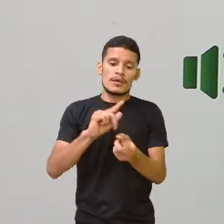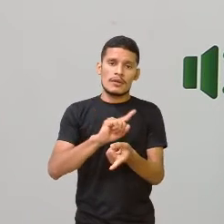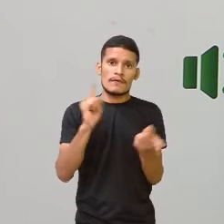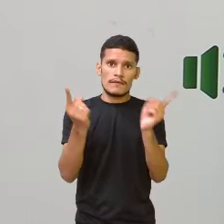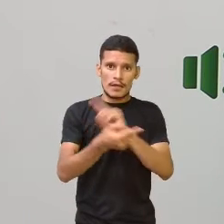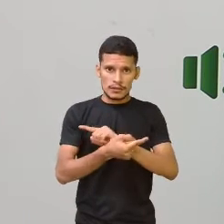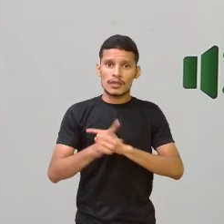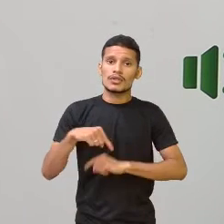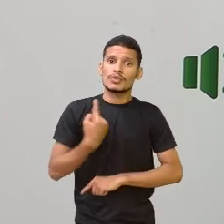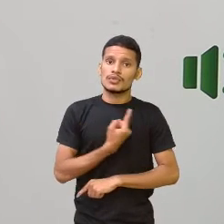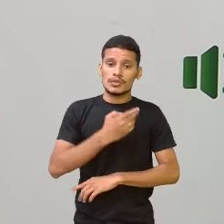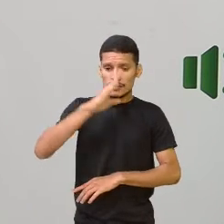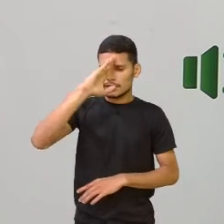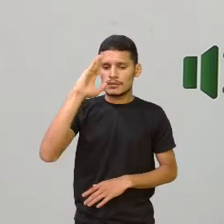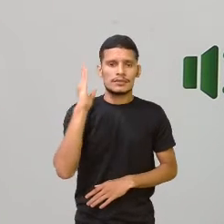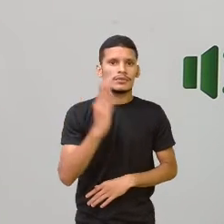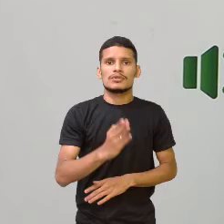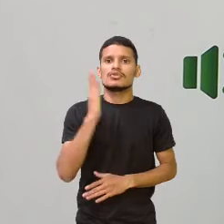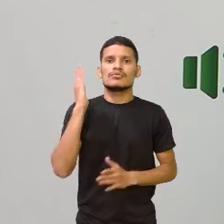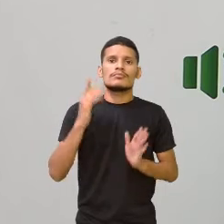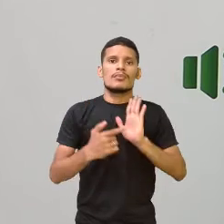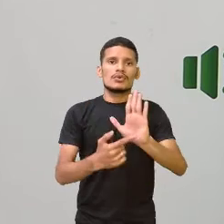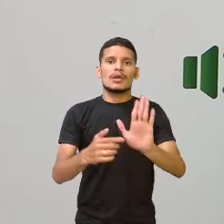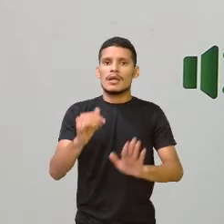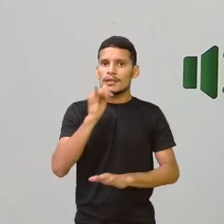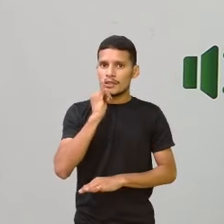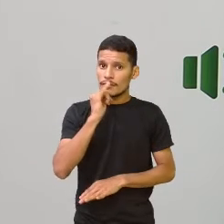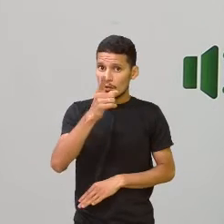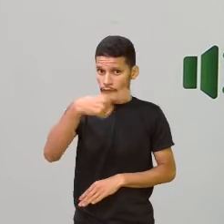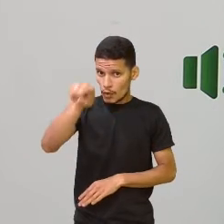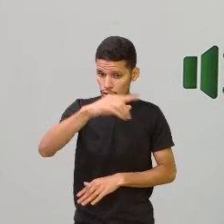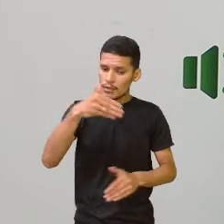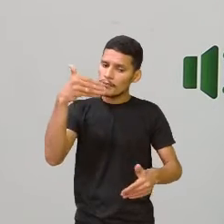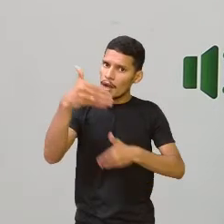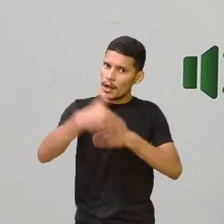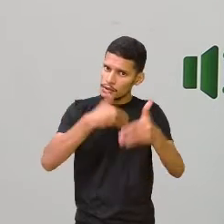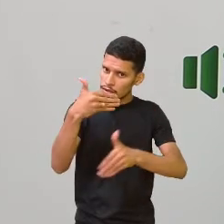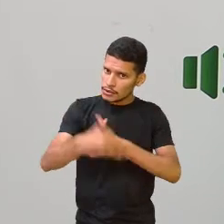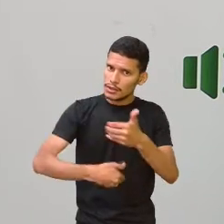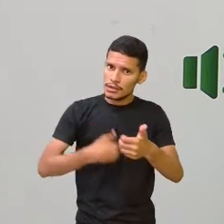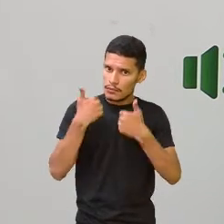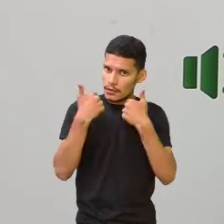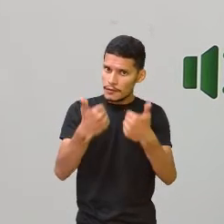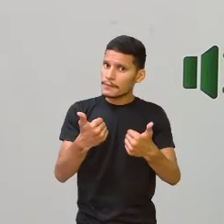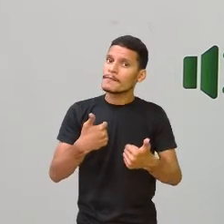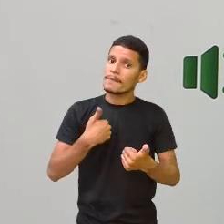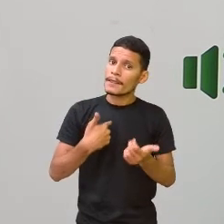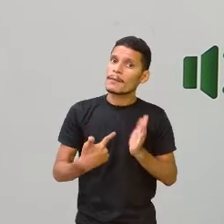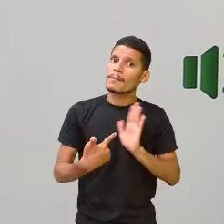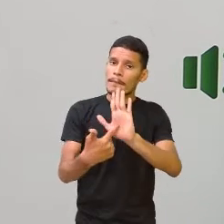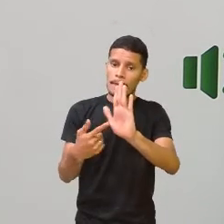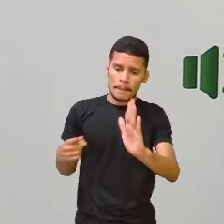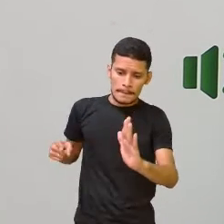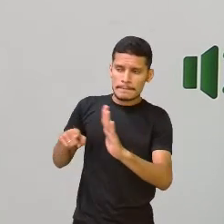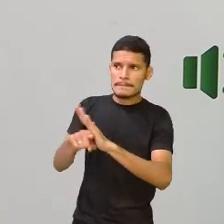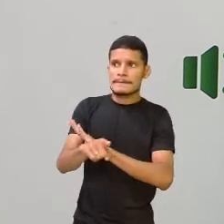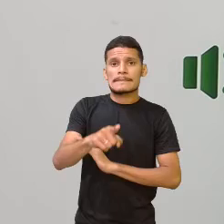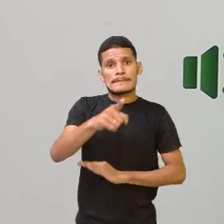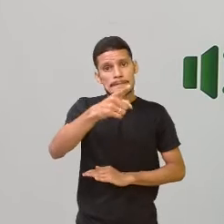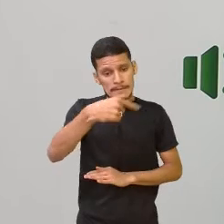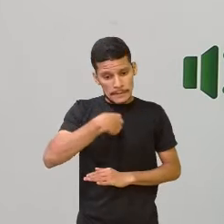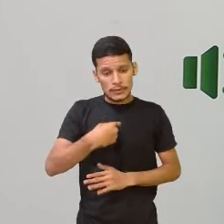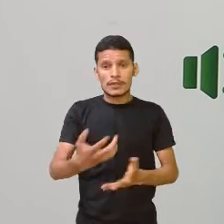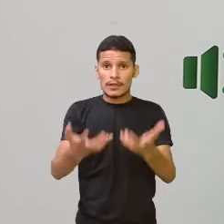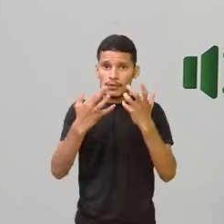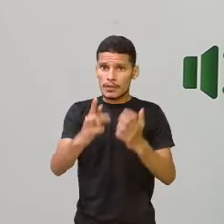vai imediatamente para os nossos exemplos. Participa, quinto ano. Eu vou lançar a pergunta e já